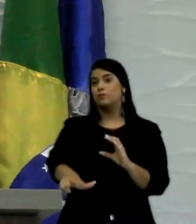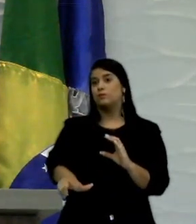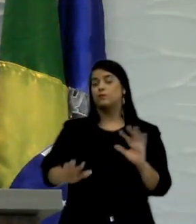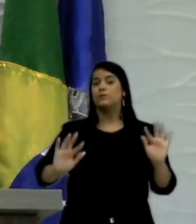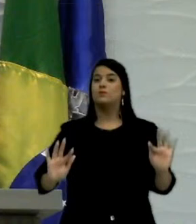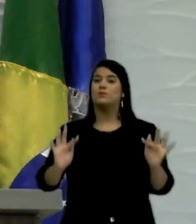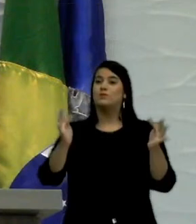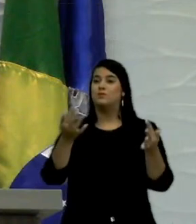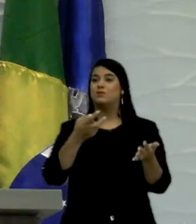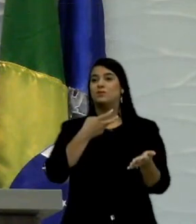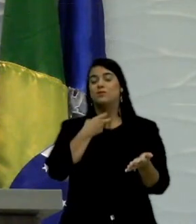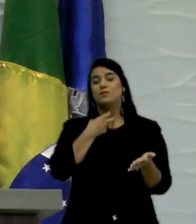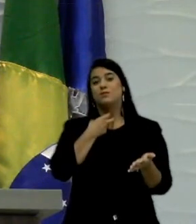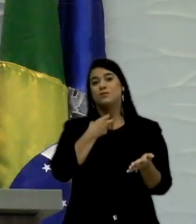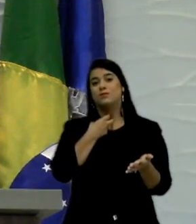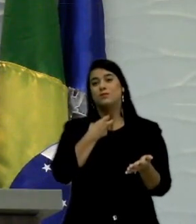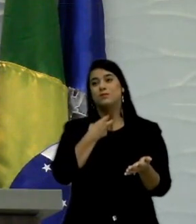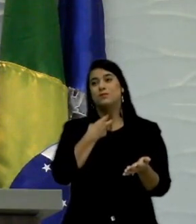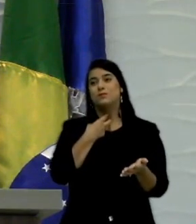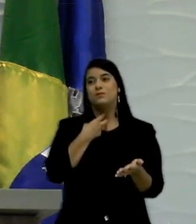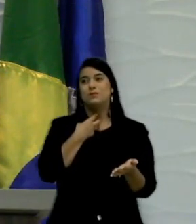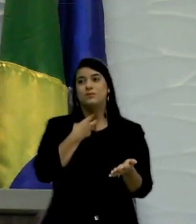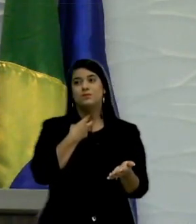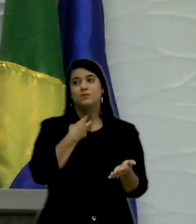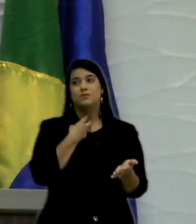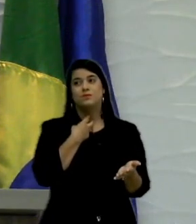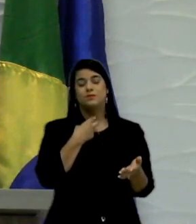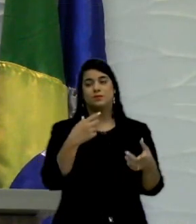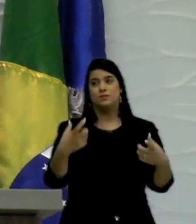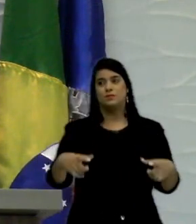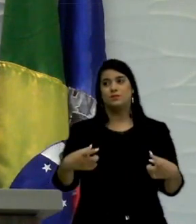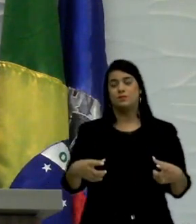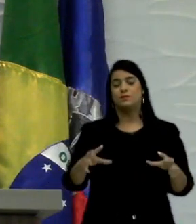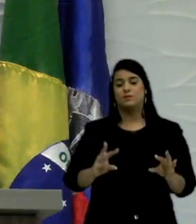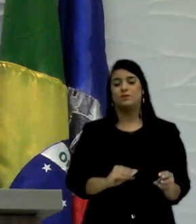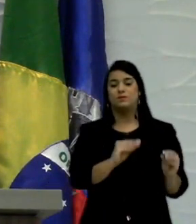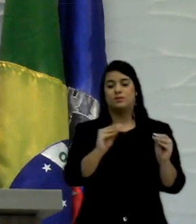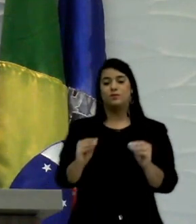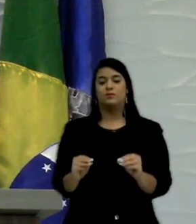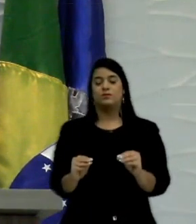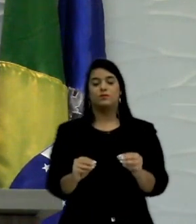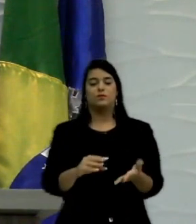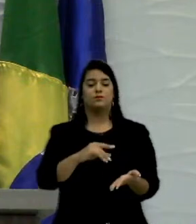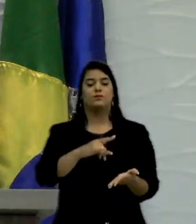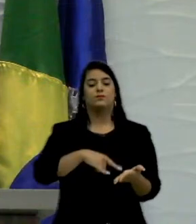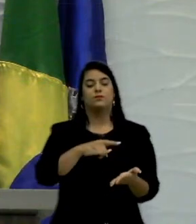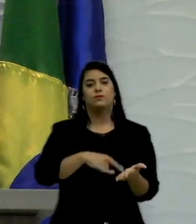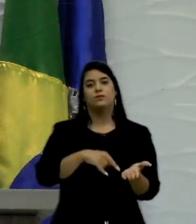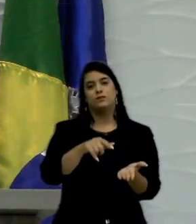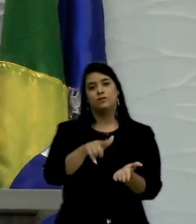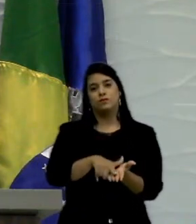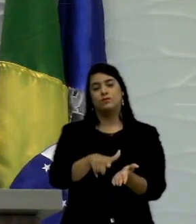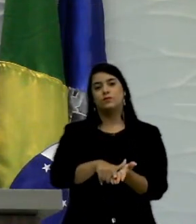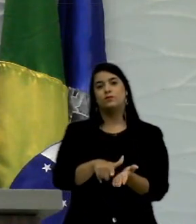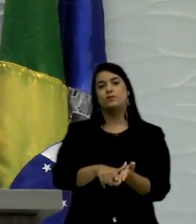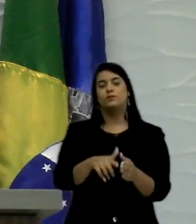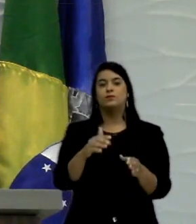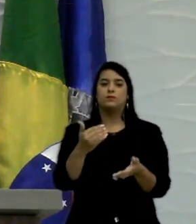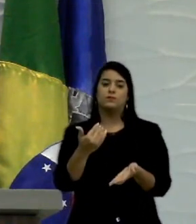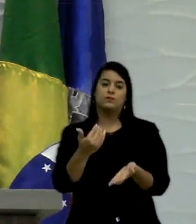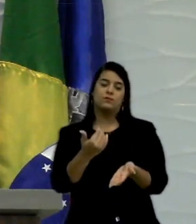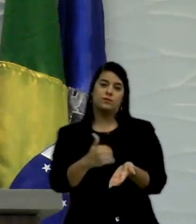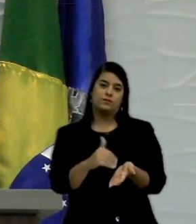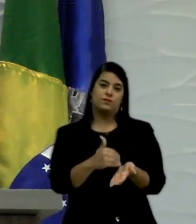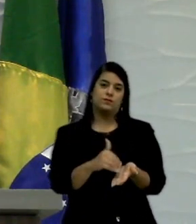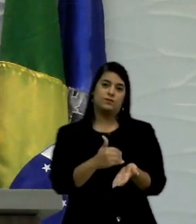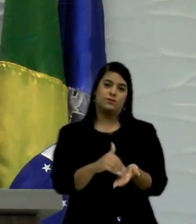possível ter aquele espaço para a entrega dos boletos. Nesse sentido, a Secretaria de Agricultura organizou lá para